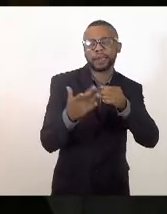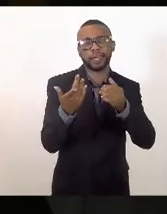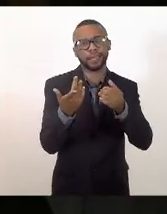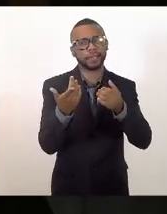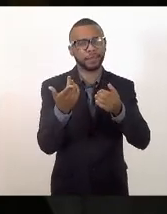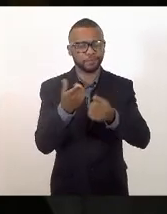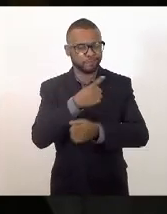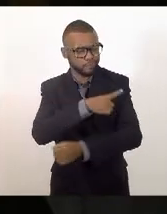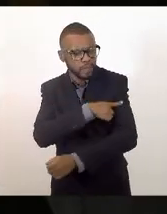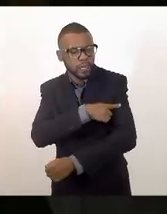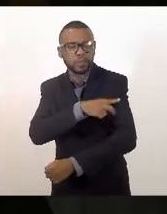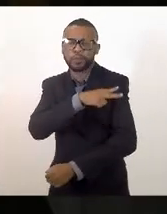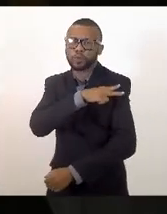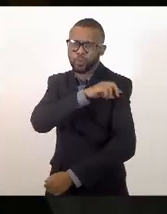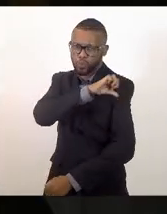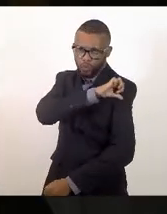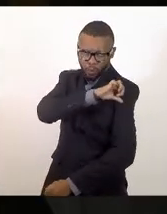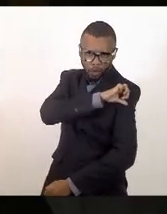digo isso